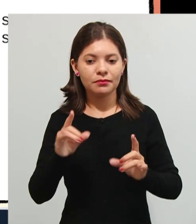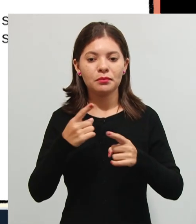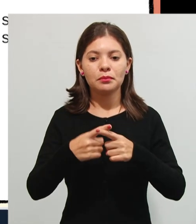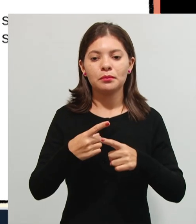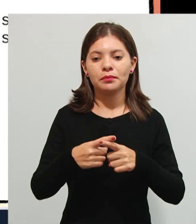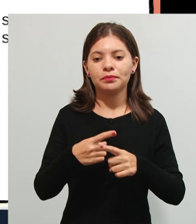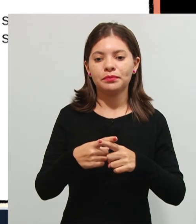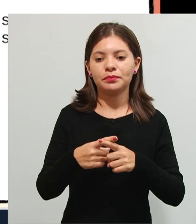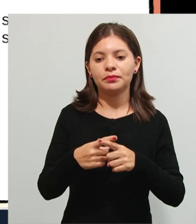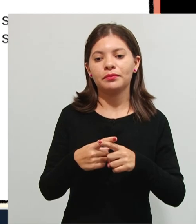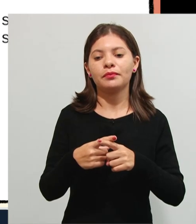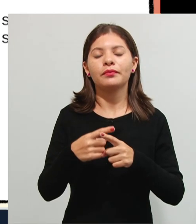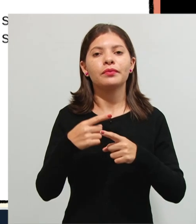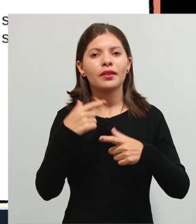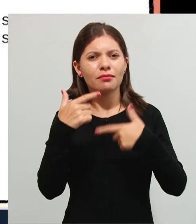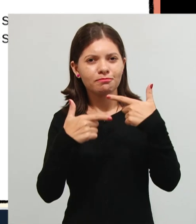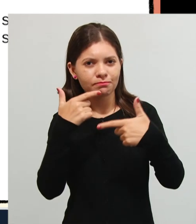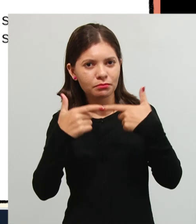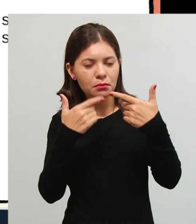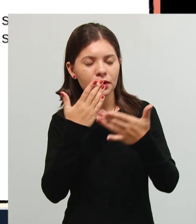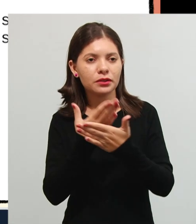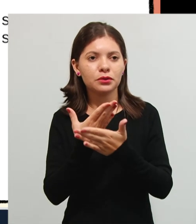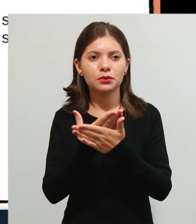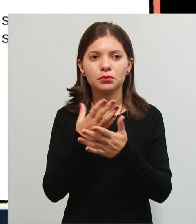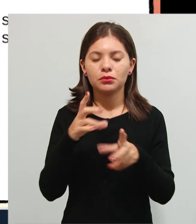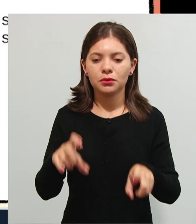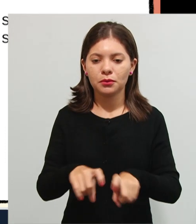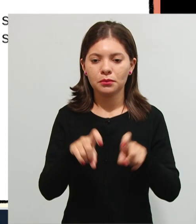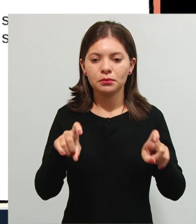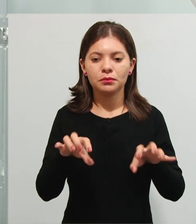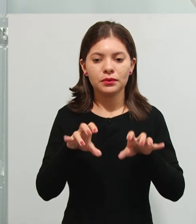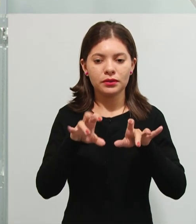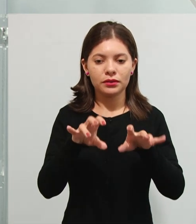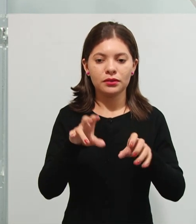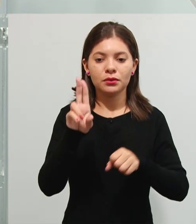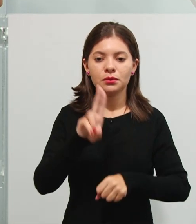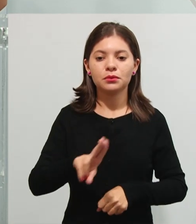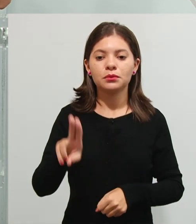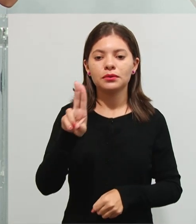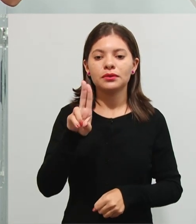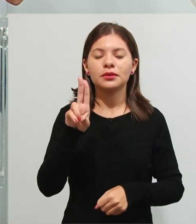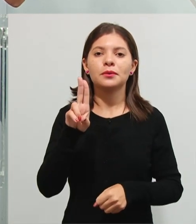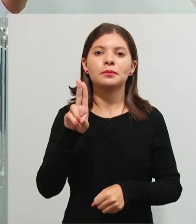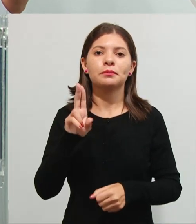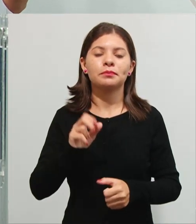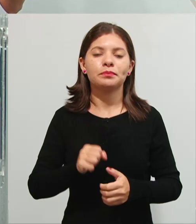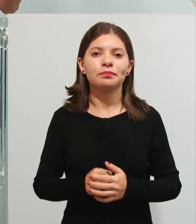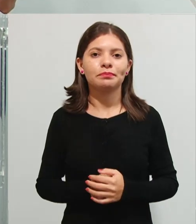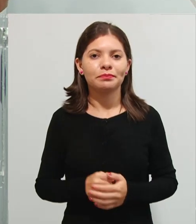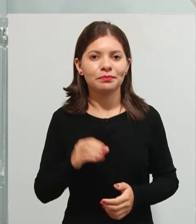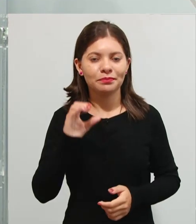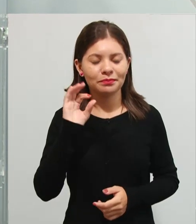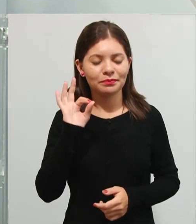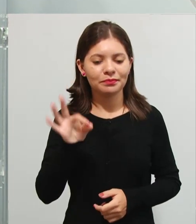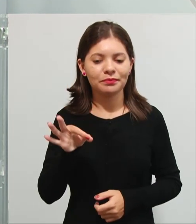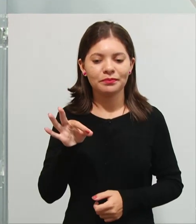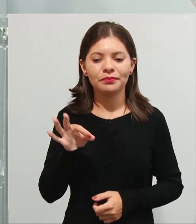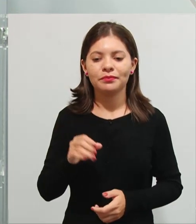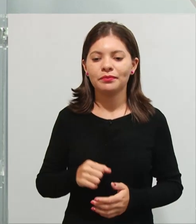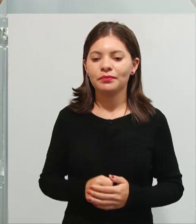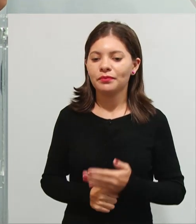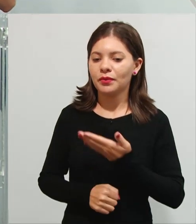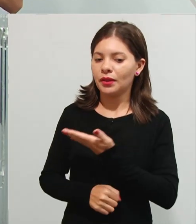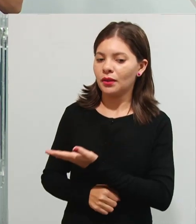falar um pouquinho sobre esse pacote de forma mais profunda. Por quê? Porque quando a gente trabalha computação em nuvem, a